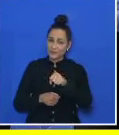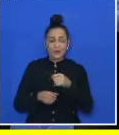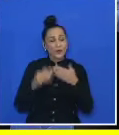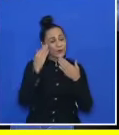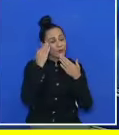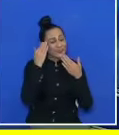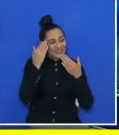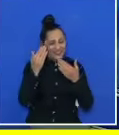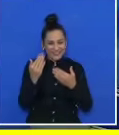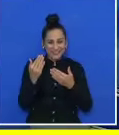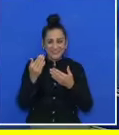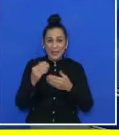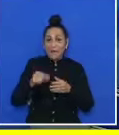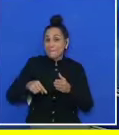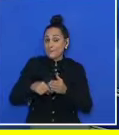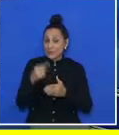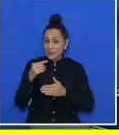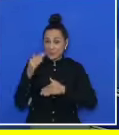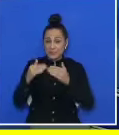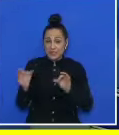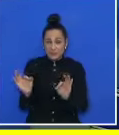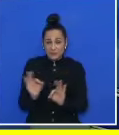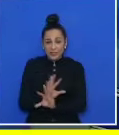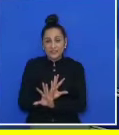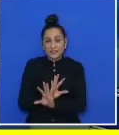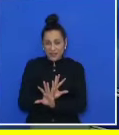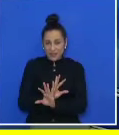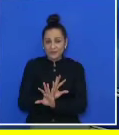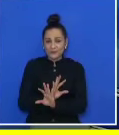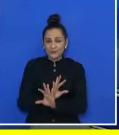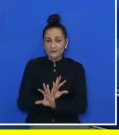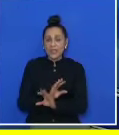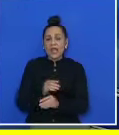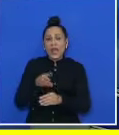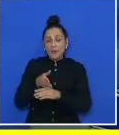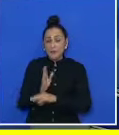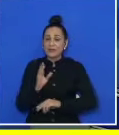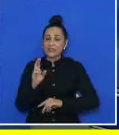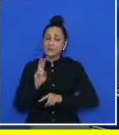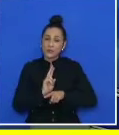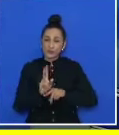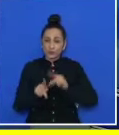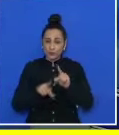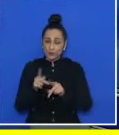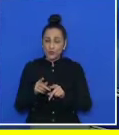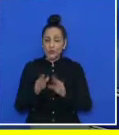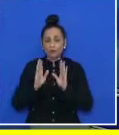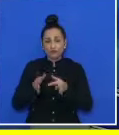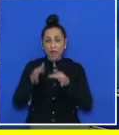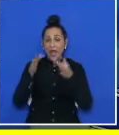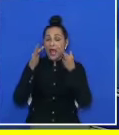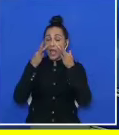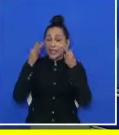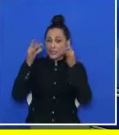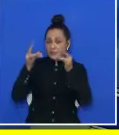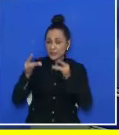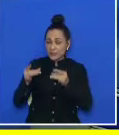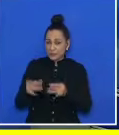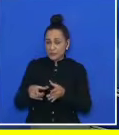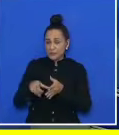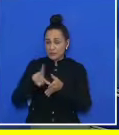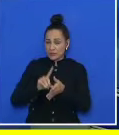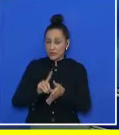confirmo. Obrigado. Primeira etapa da Time Mania realizada, validada por nossas auditoras populares. Conforme explicamos,